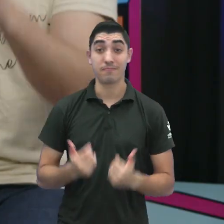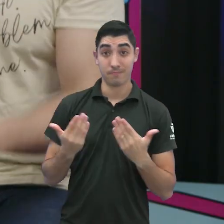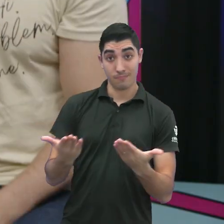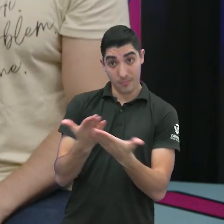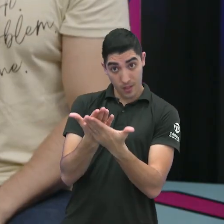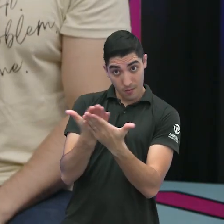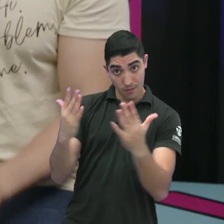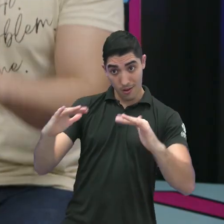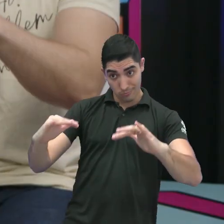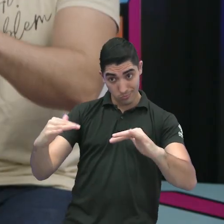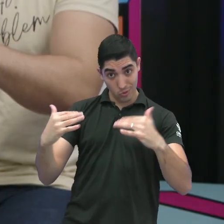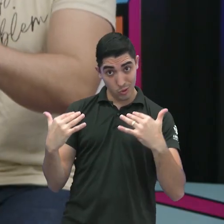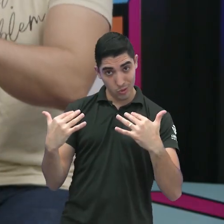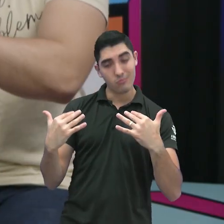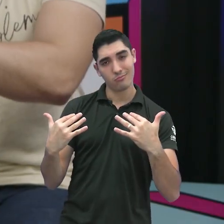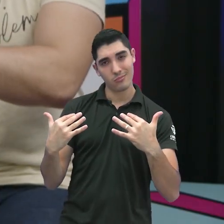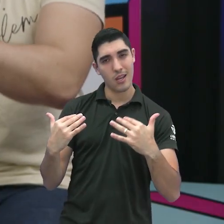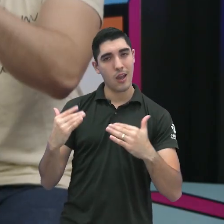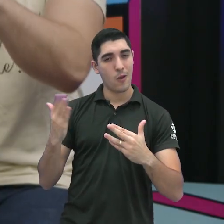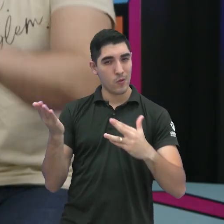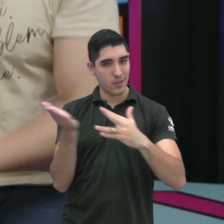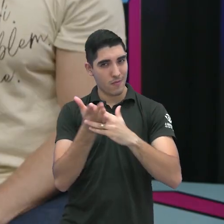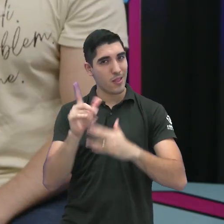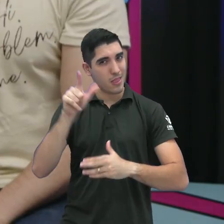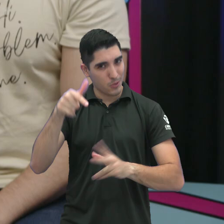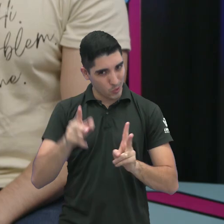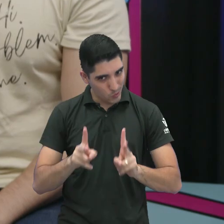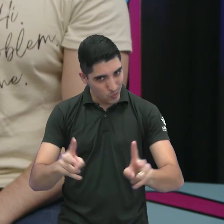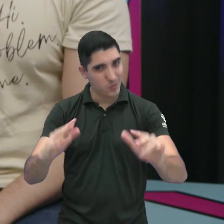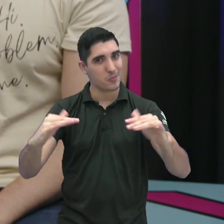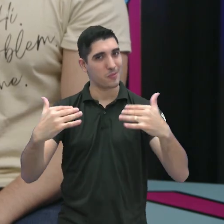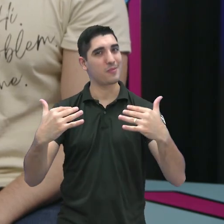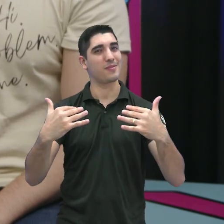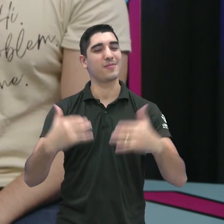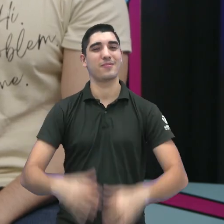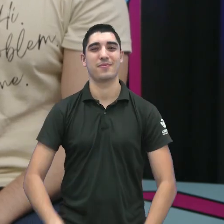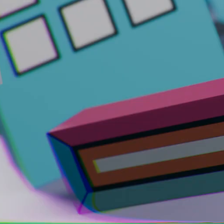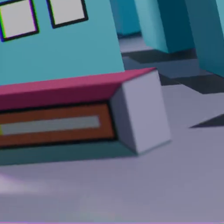você que está aí assistindo, até o próximo bloco. Daqui a pouquinho a gente volta. Até já.